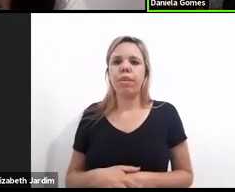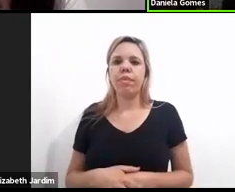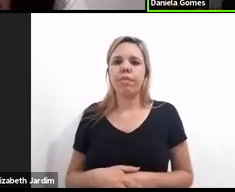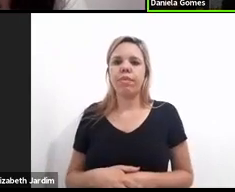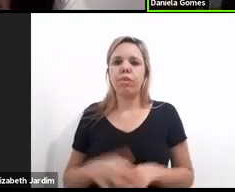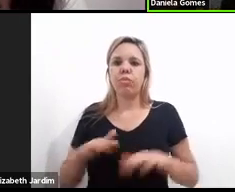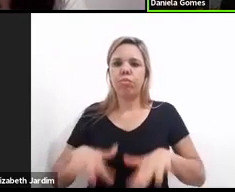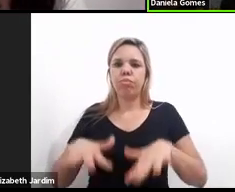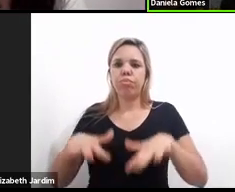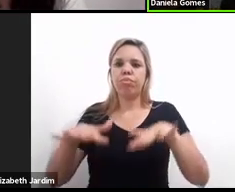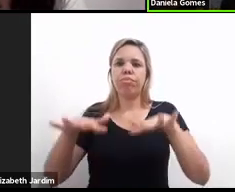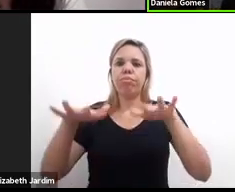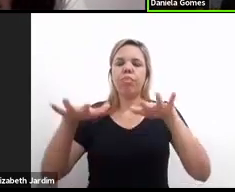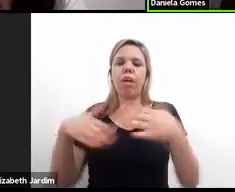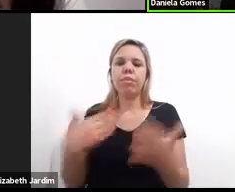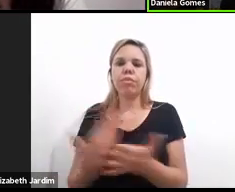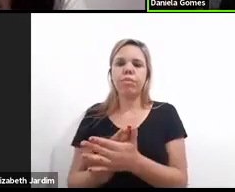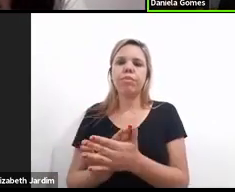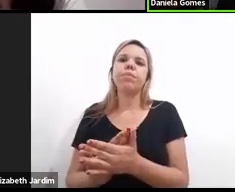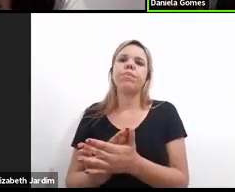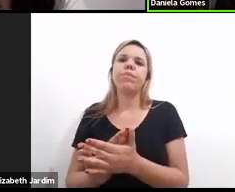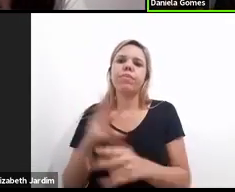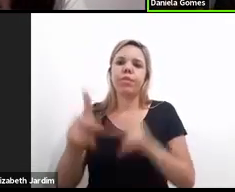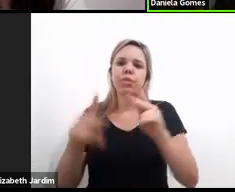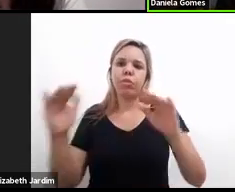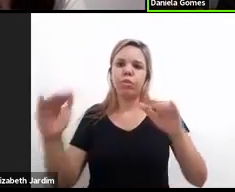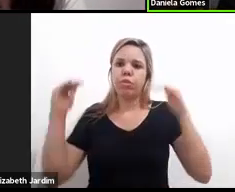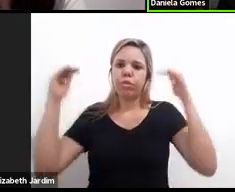infância até os adultos.